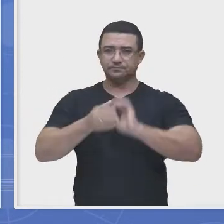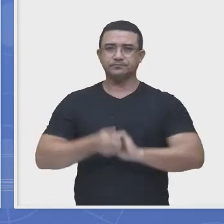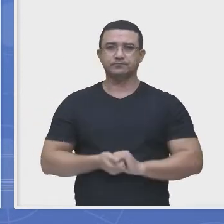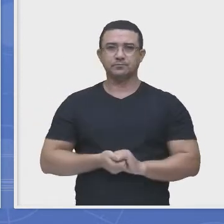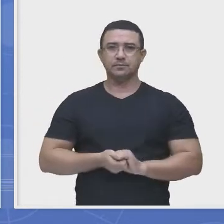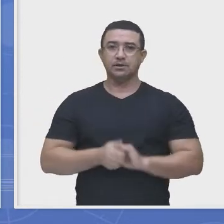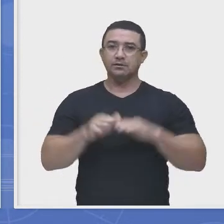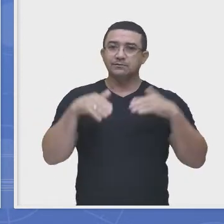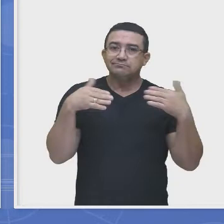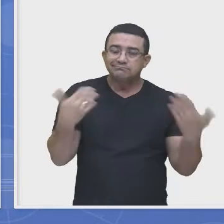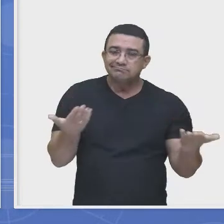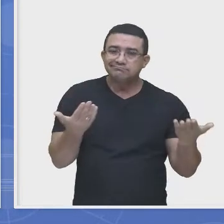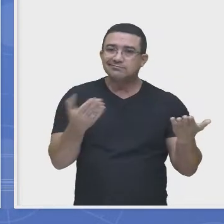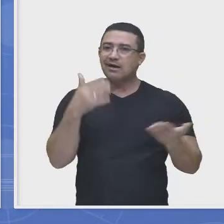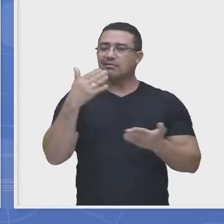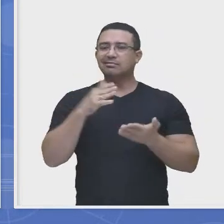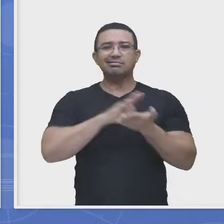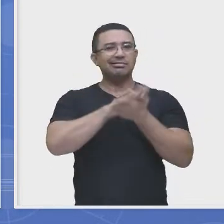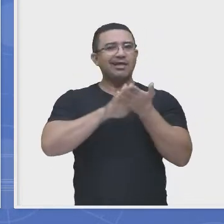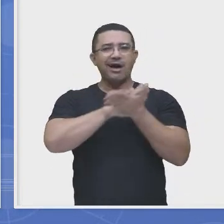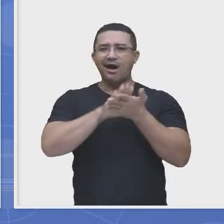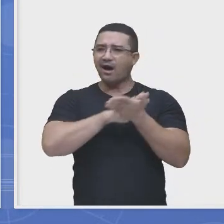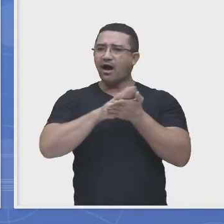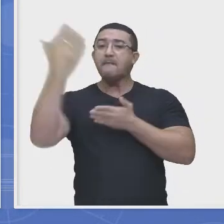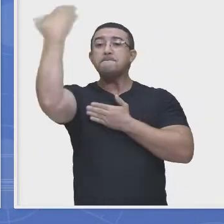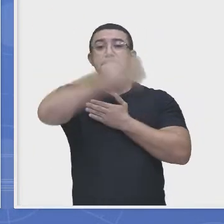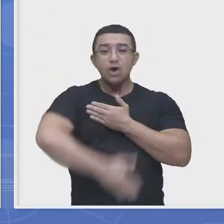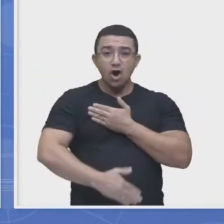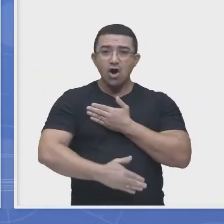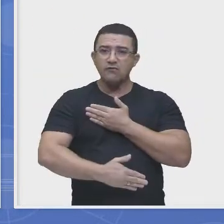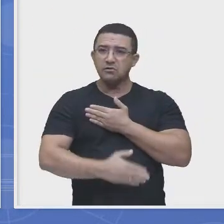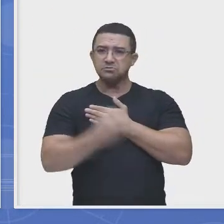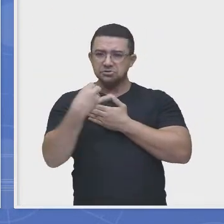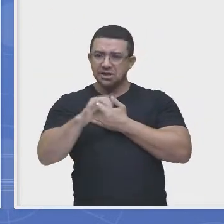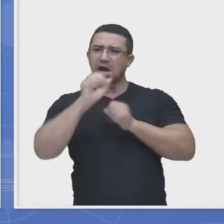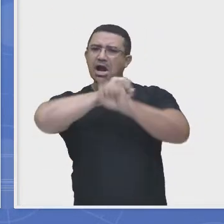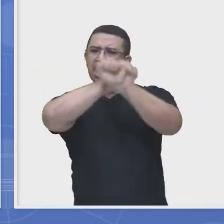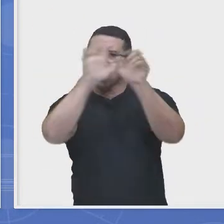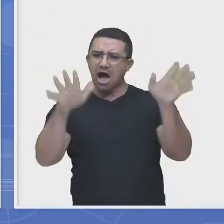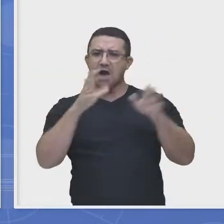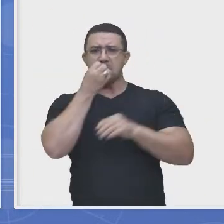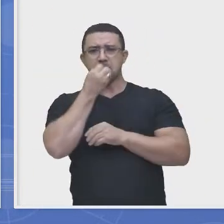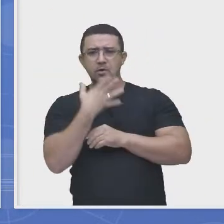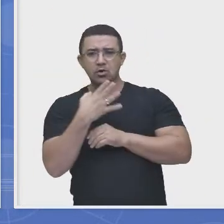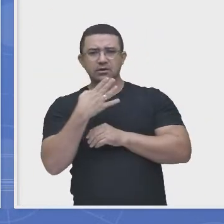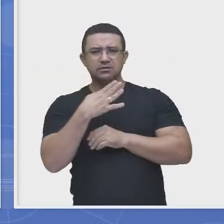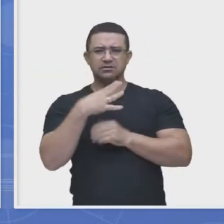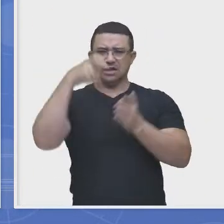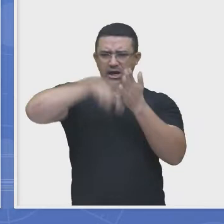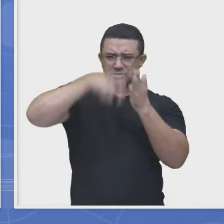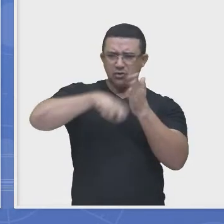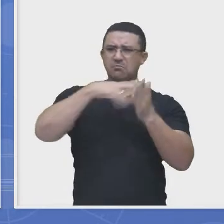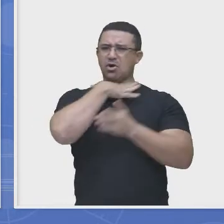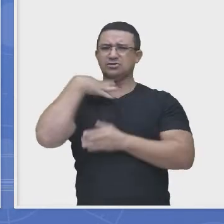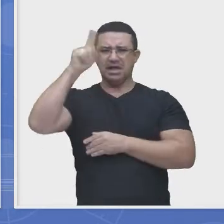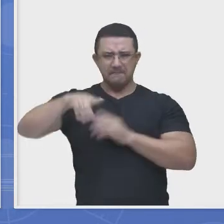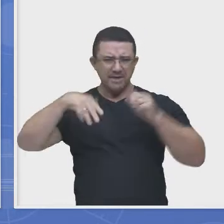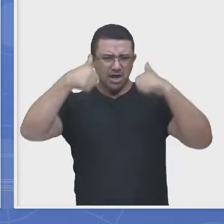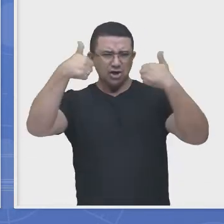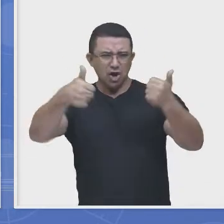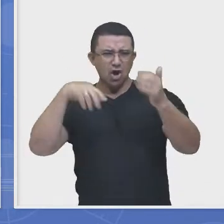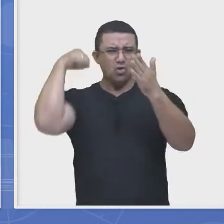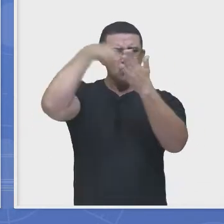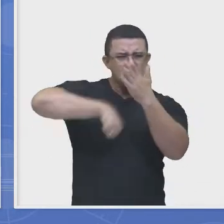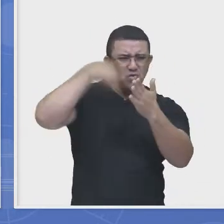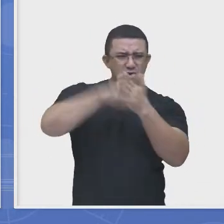Enquanto não ficar demonstrado cabalmente, ou seja, de forma eficaz, que a pena de morte é o meio mais eficaz na